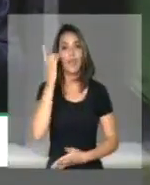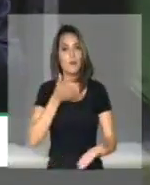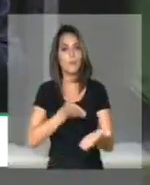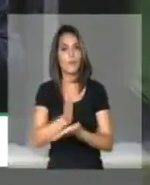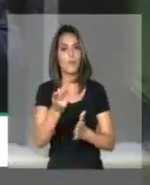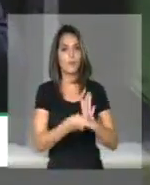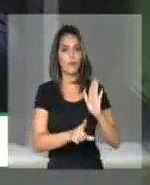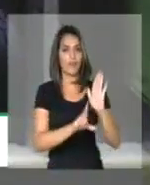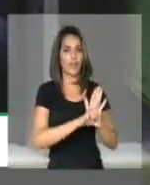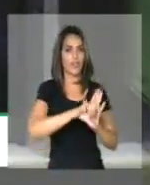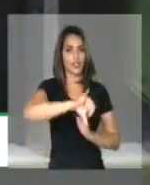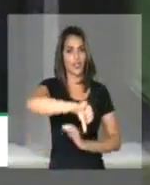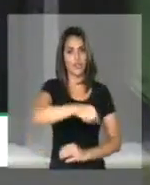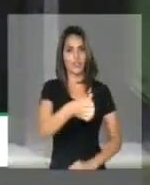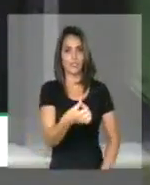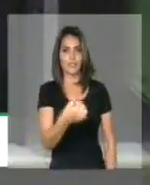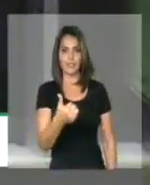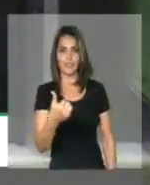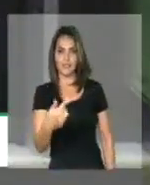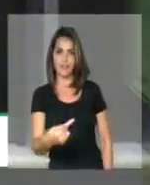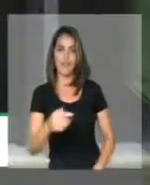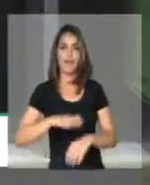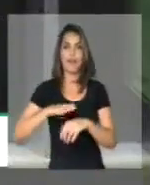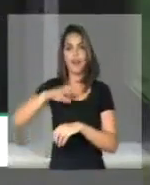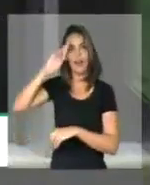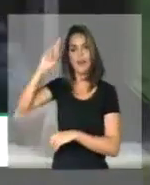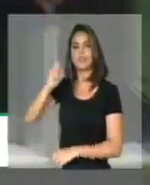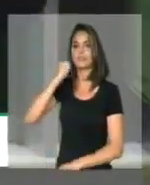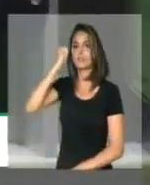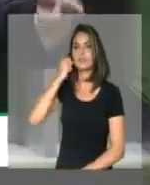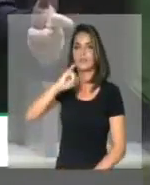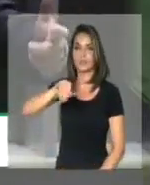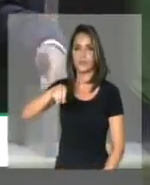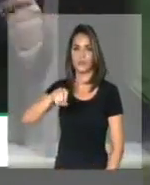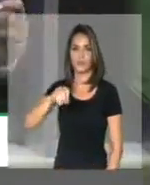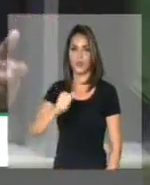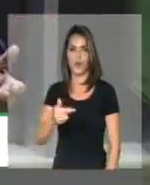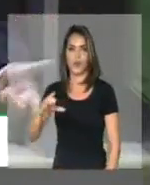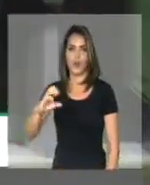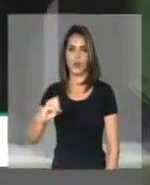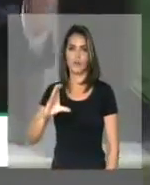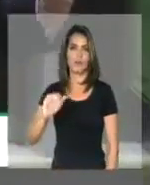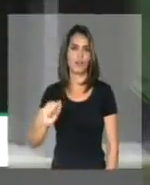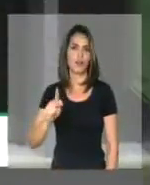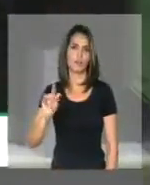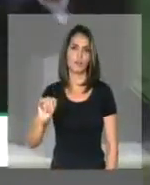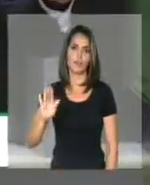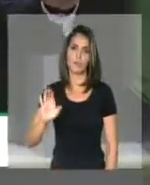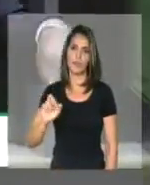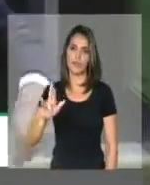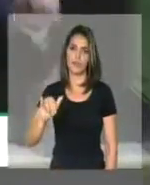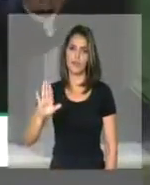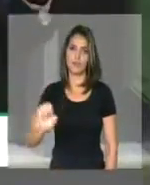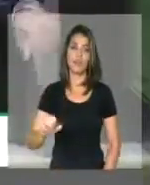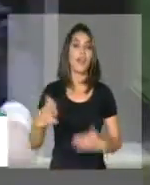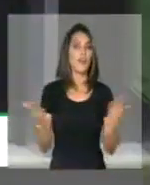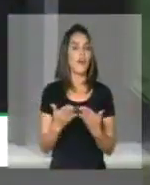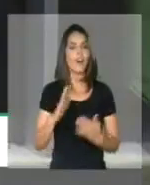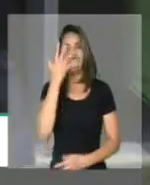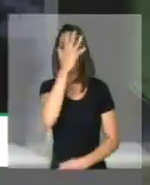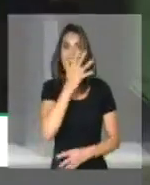o PL 9617, de autoria do senador João Capiberibe, e possamos ir para o carnaval sabendo que demos uma